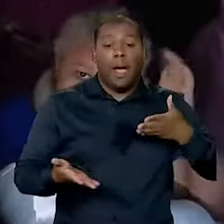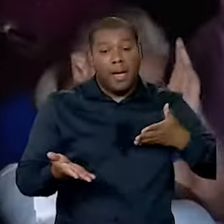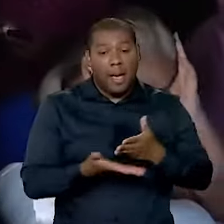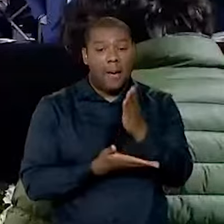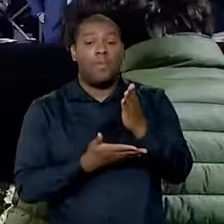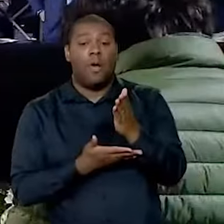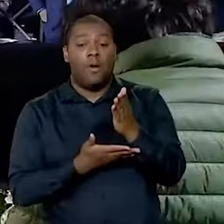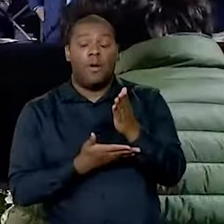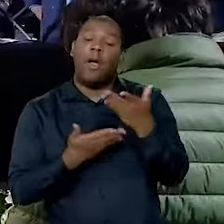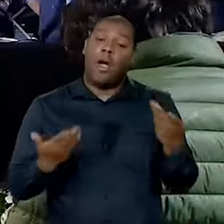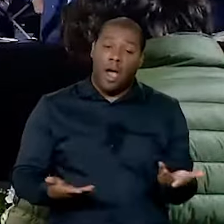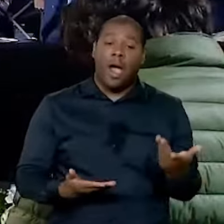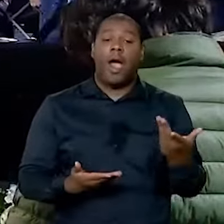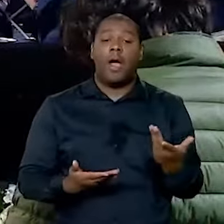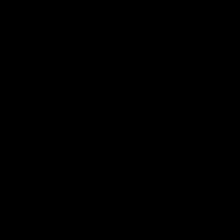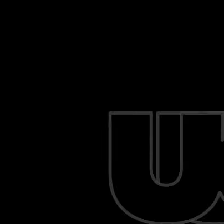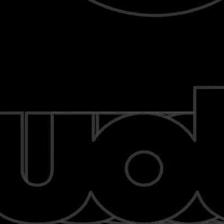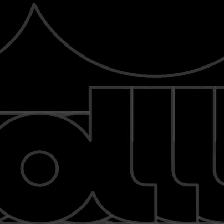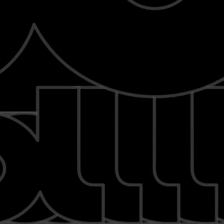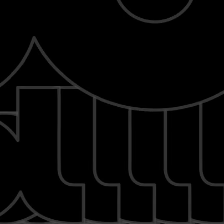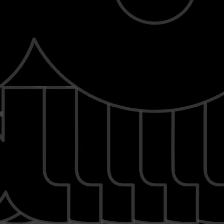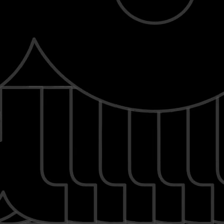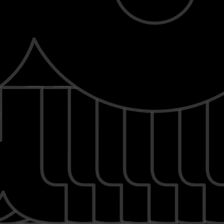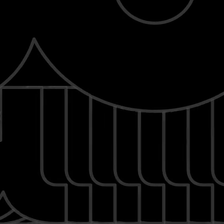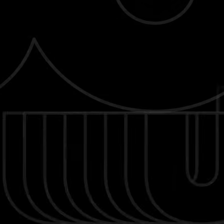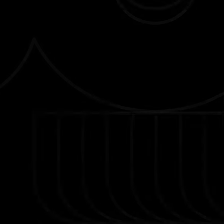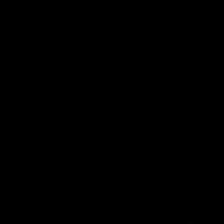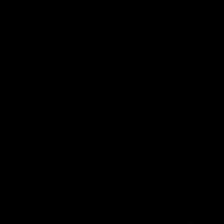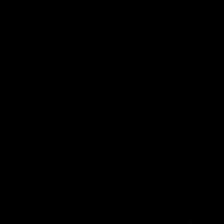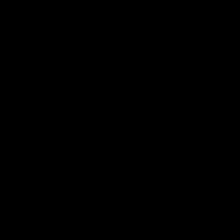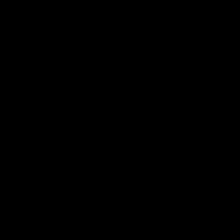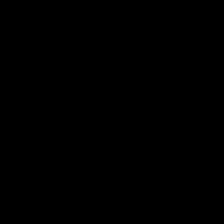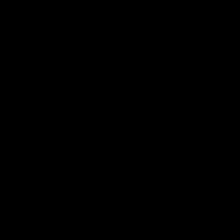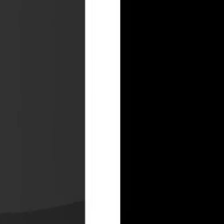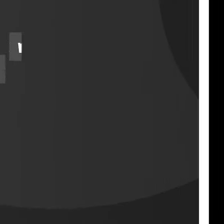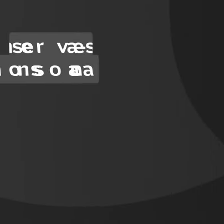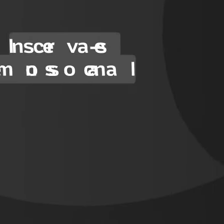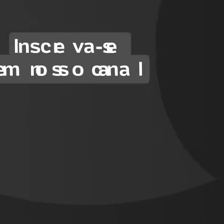na verdade, R$ 6.000. Uau.